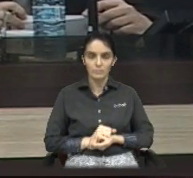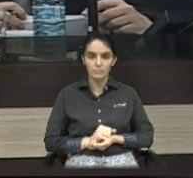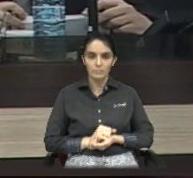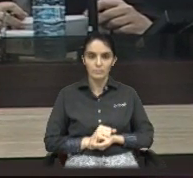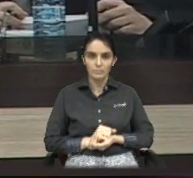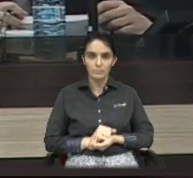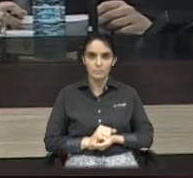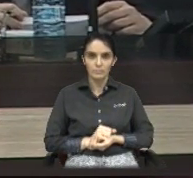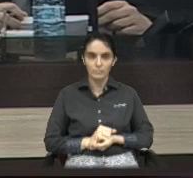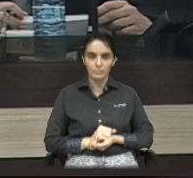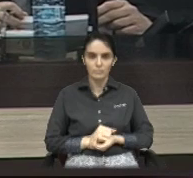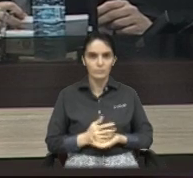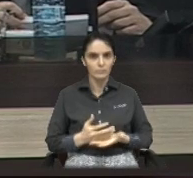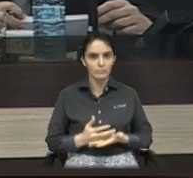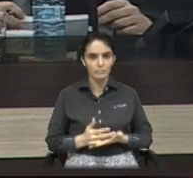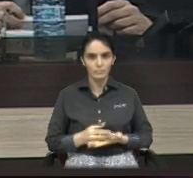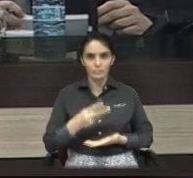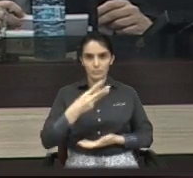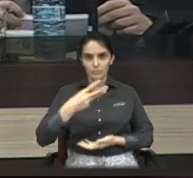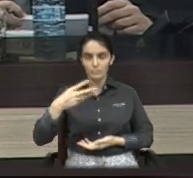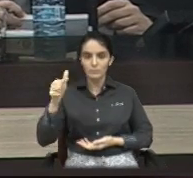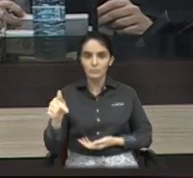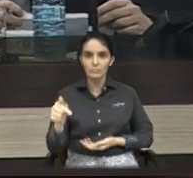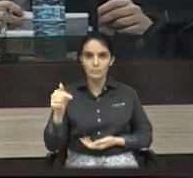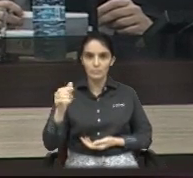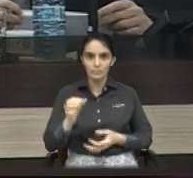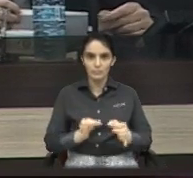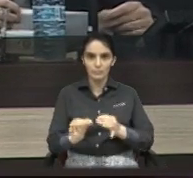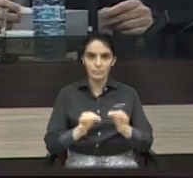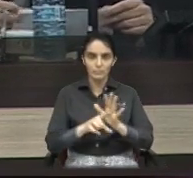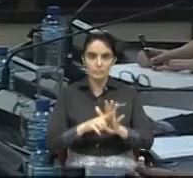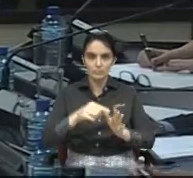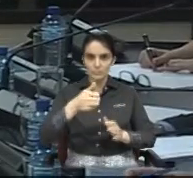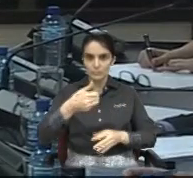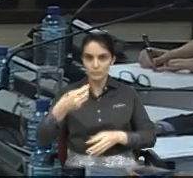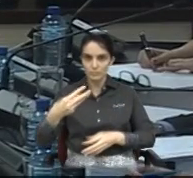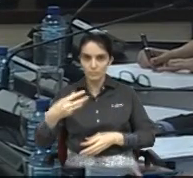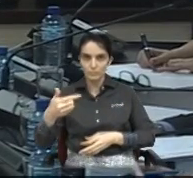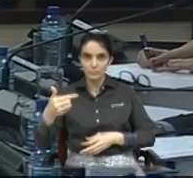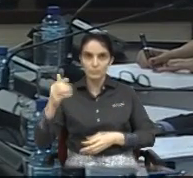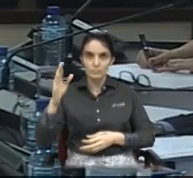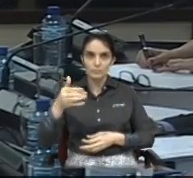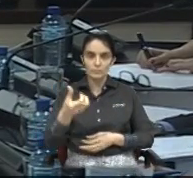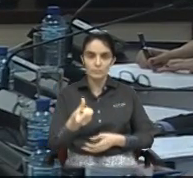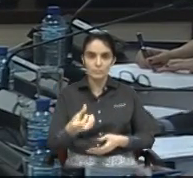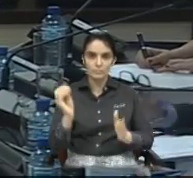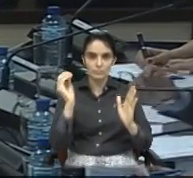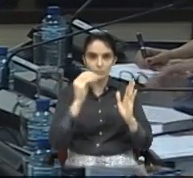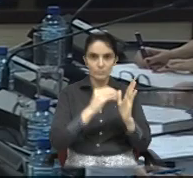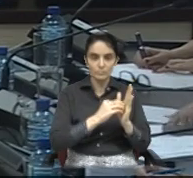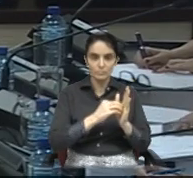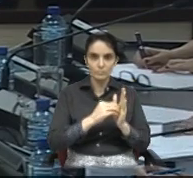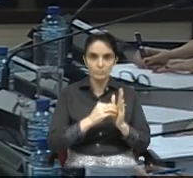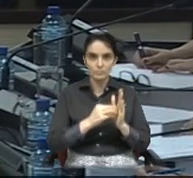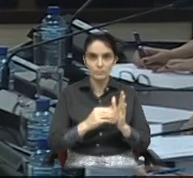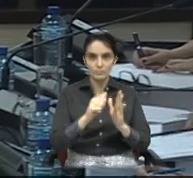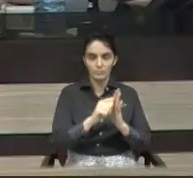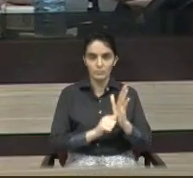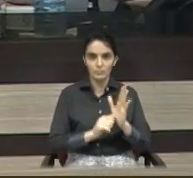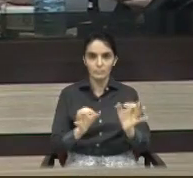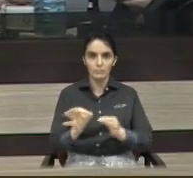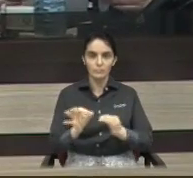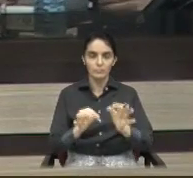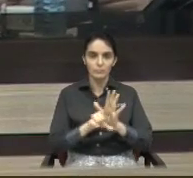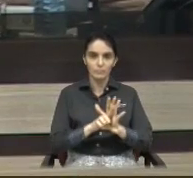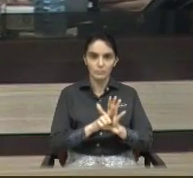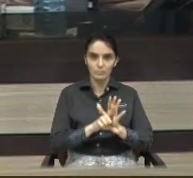Encaminhe-se às Emenda comissões. aditiva número 337 ao projeto de lei 132/2016. Acrescenta-se artigo onde couber ao projeto de